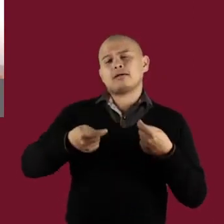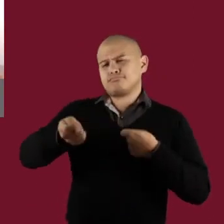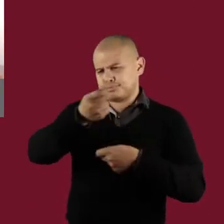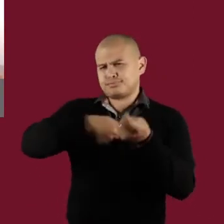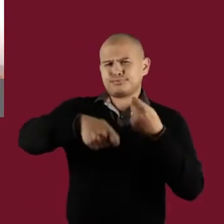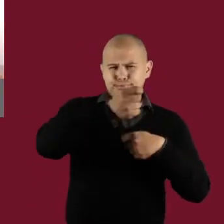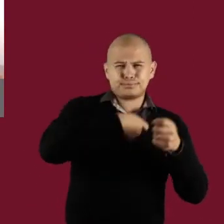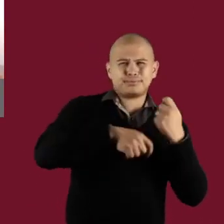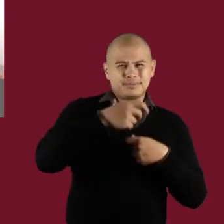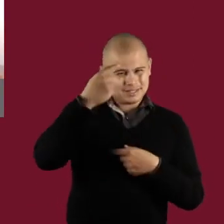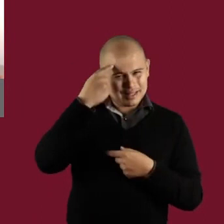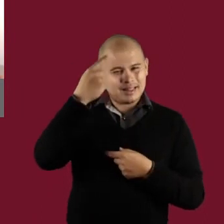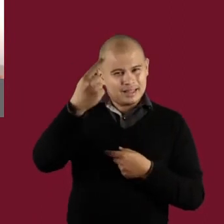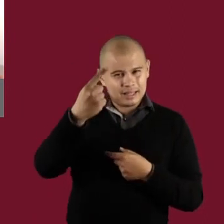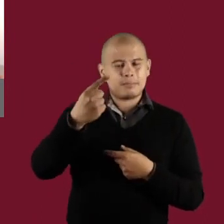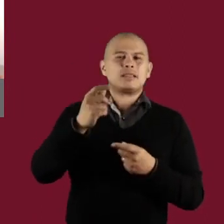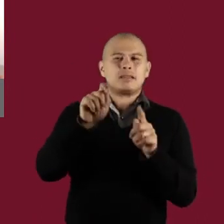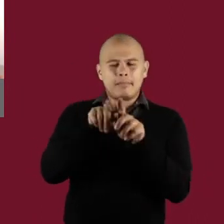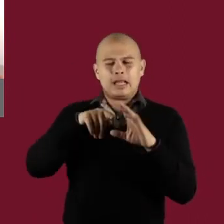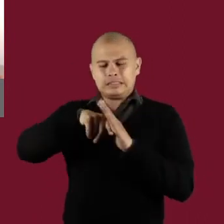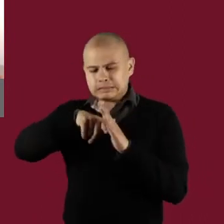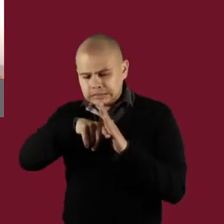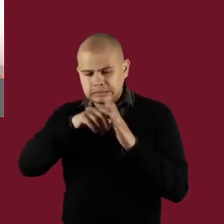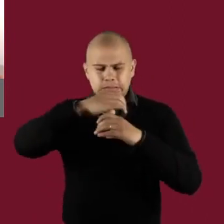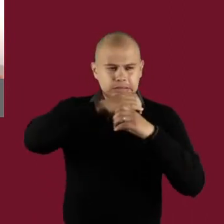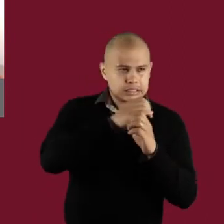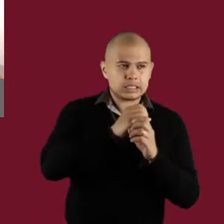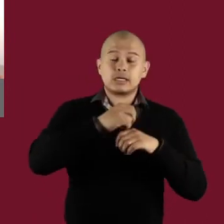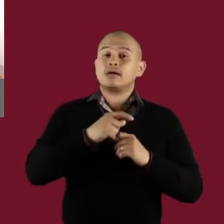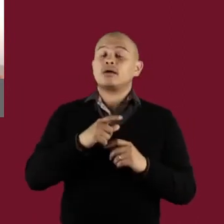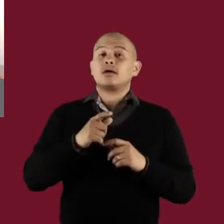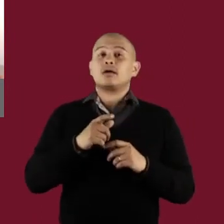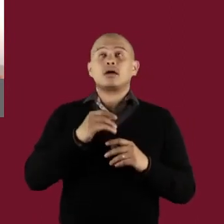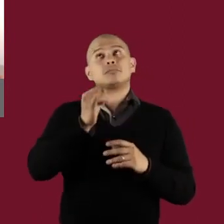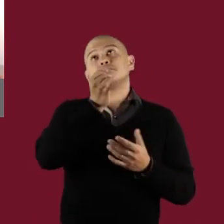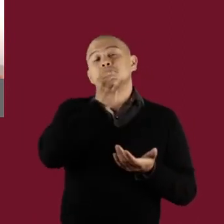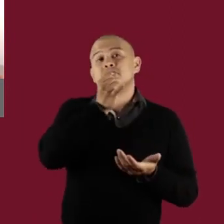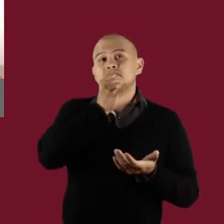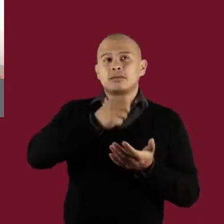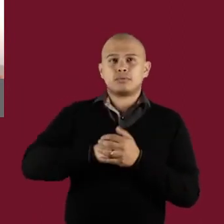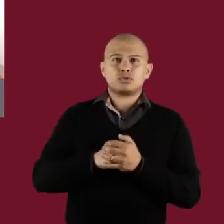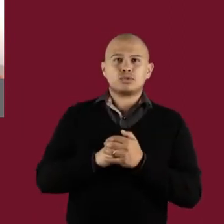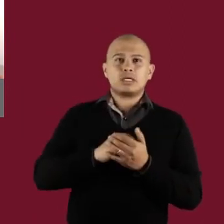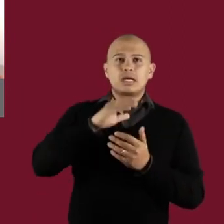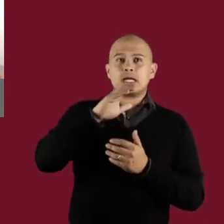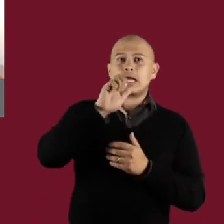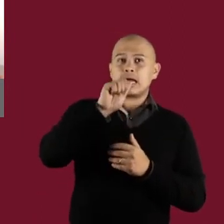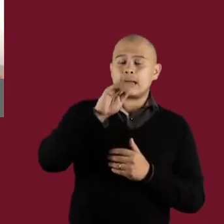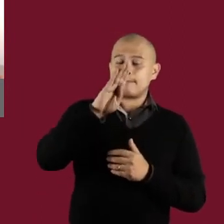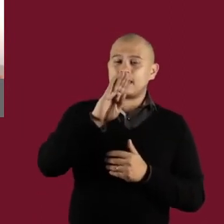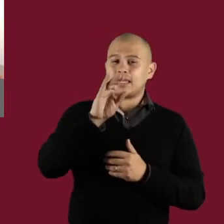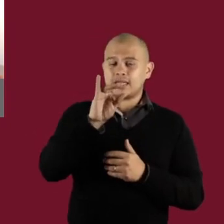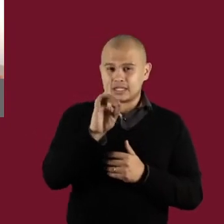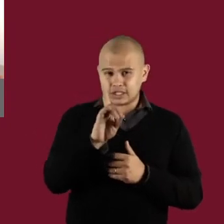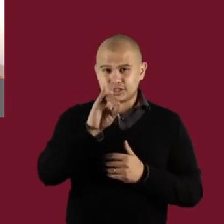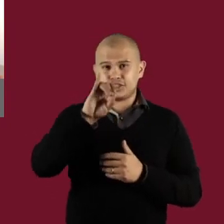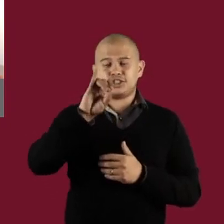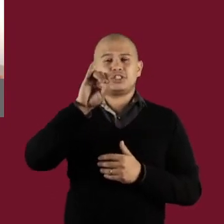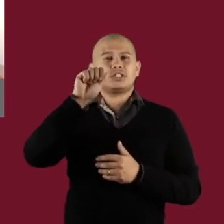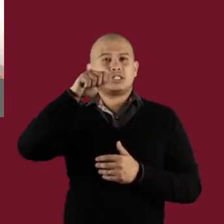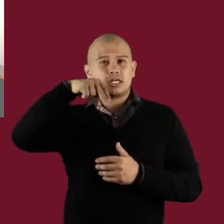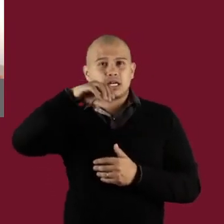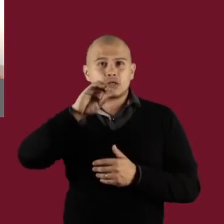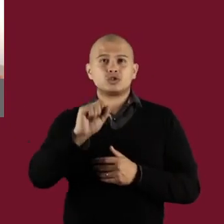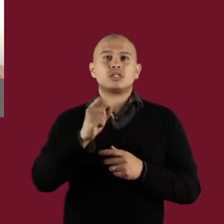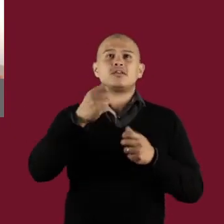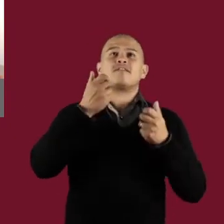de ciência, não é? Por exemplo, os cabo-verdianos chamam esse aspecto que você acabou de